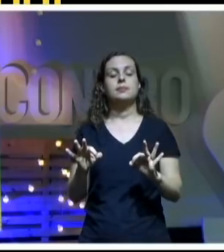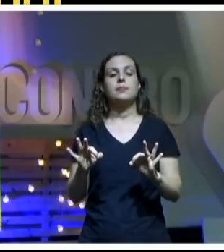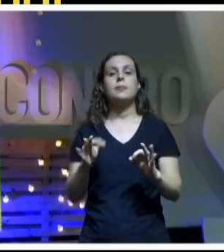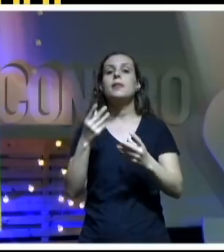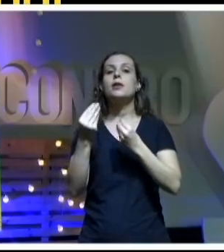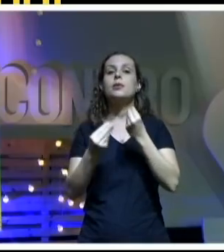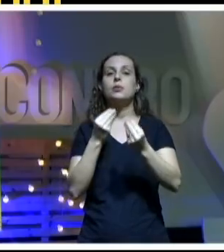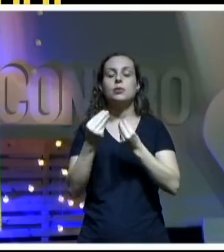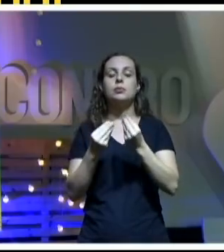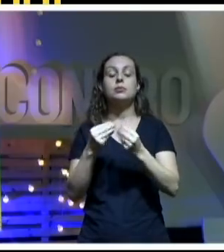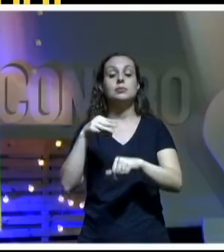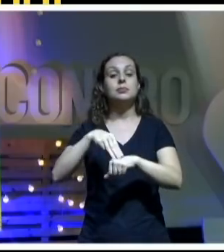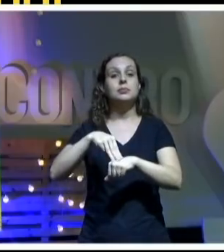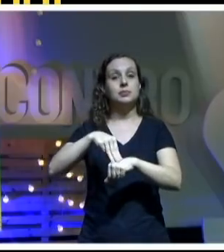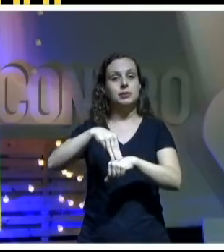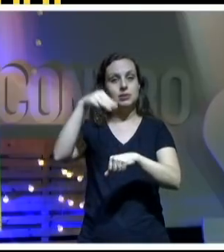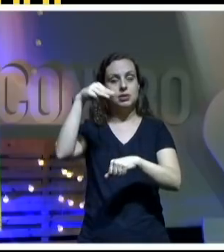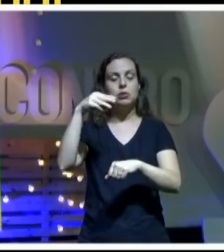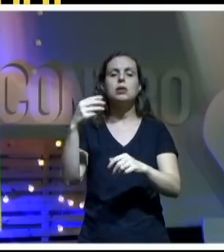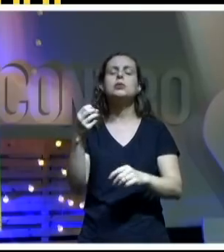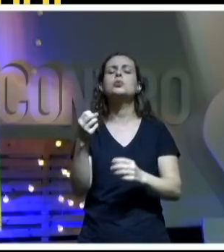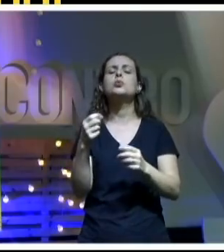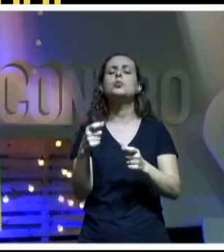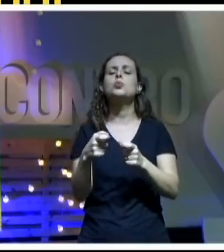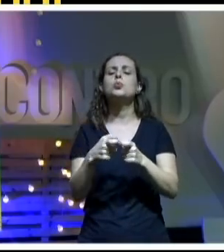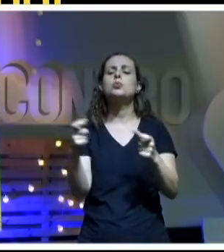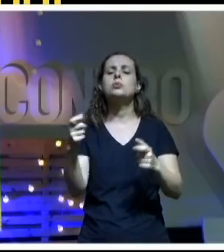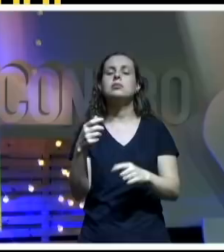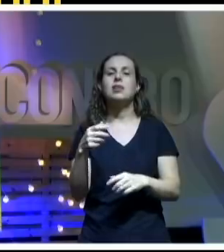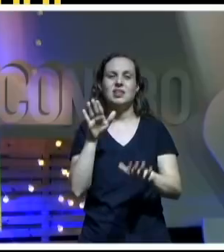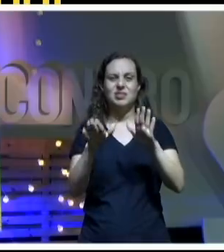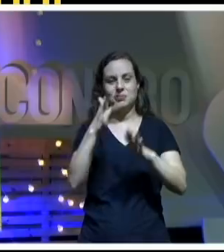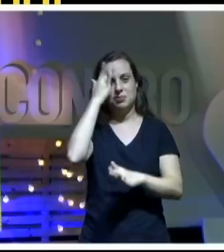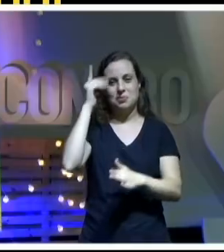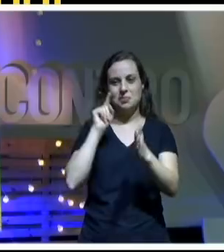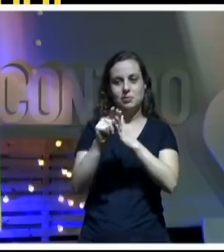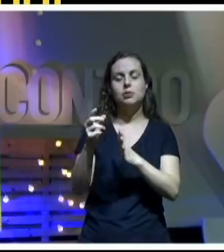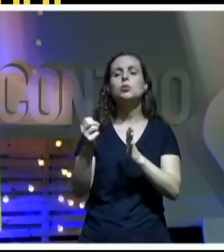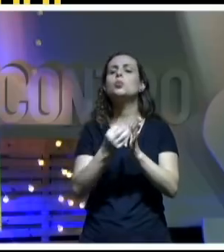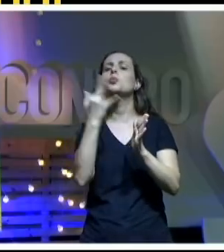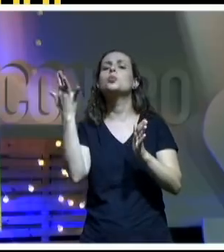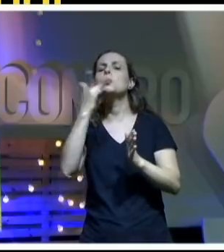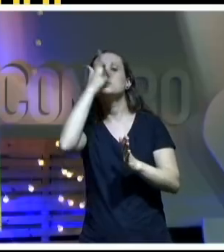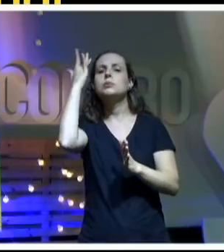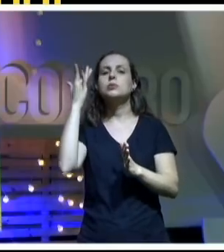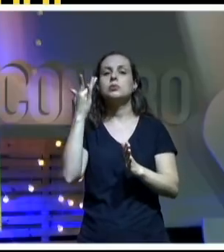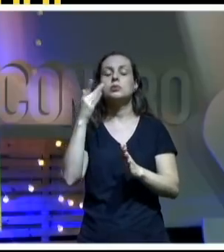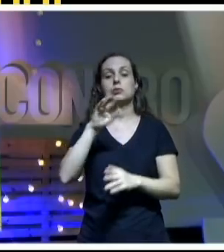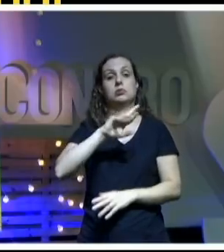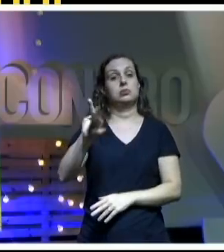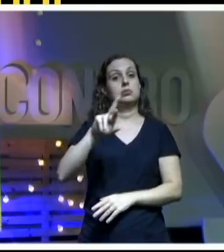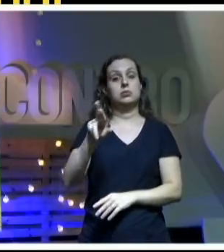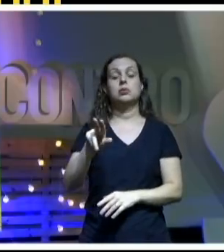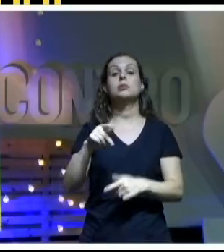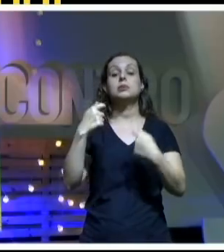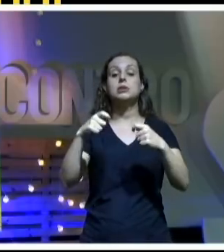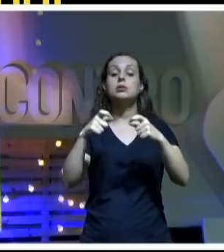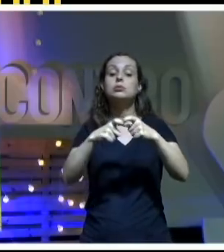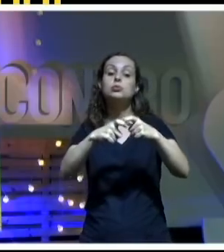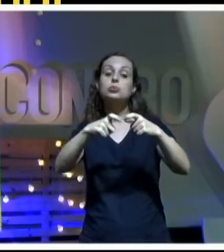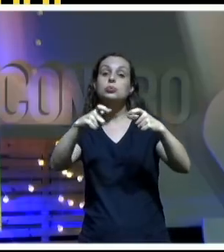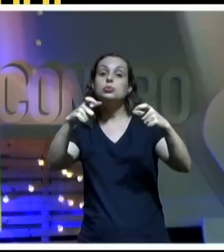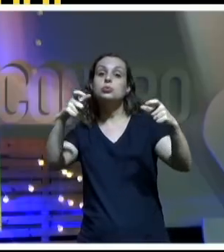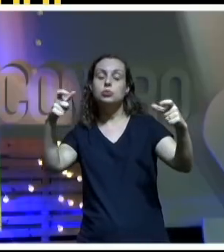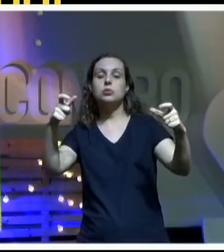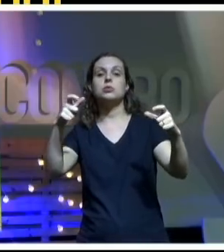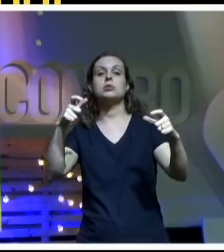ministério não é avaliado por números de pessoas de programas de dinheiro de títulos mas pelo crescimento do amor